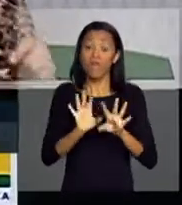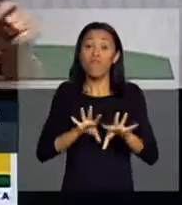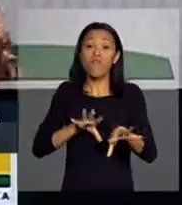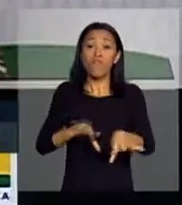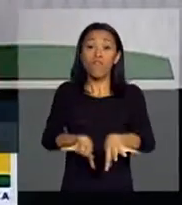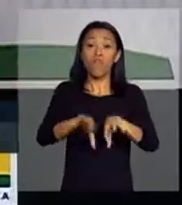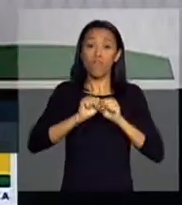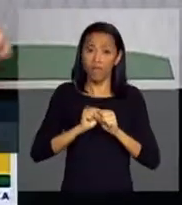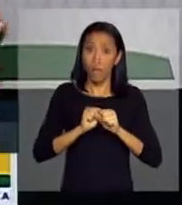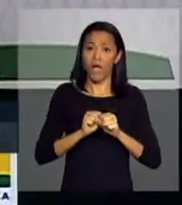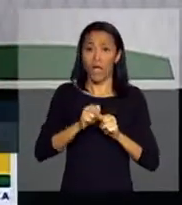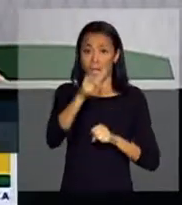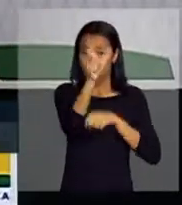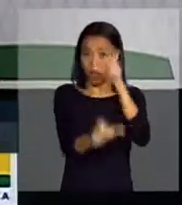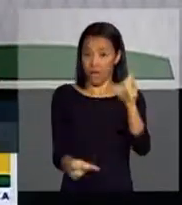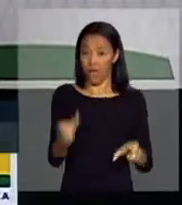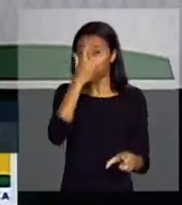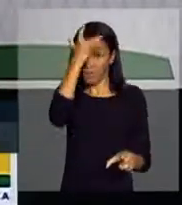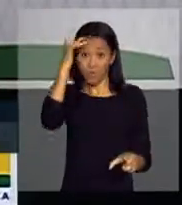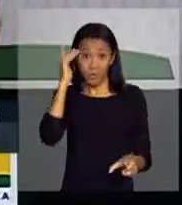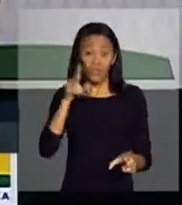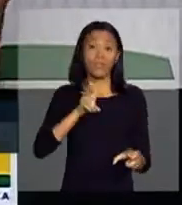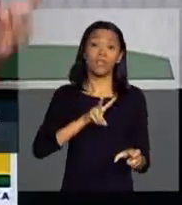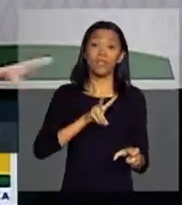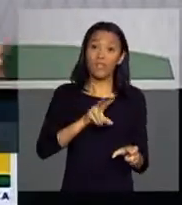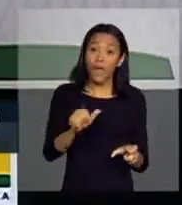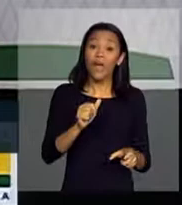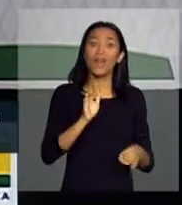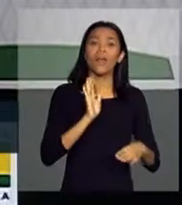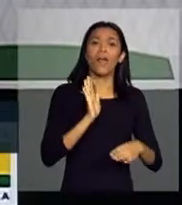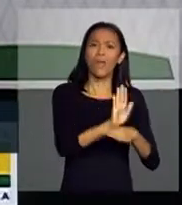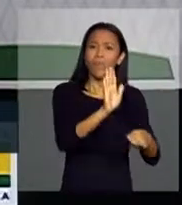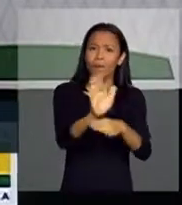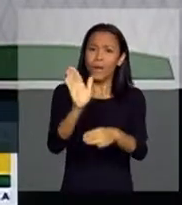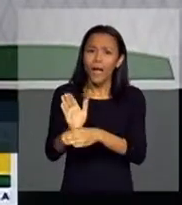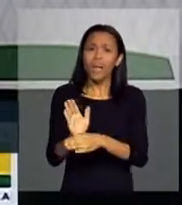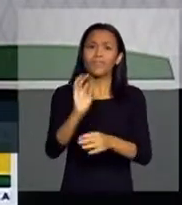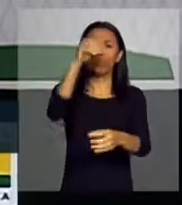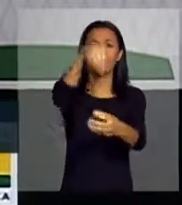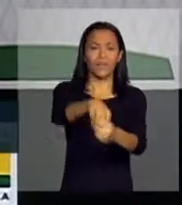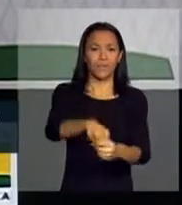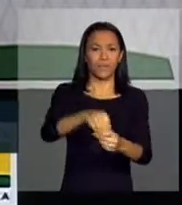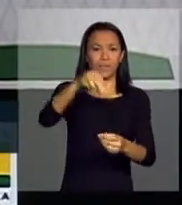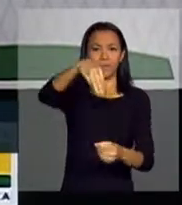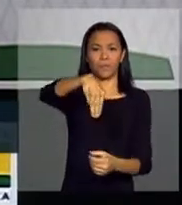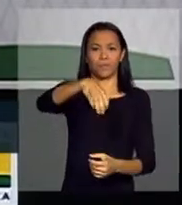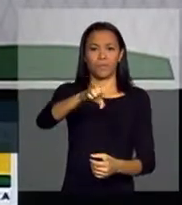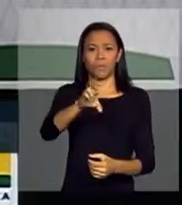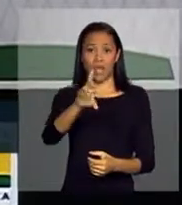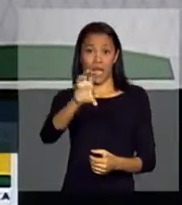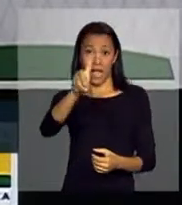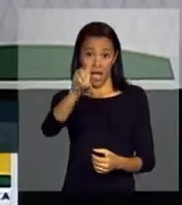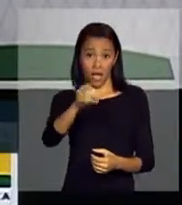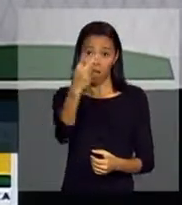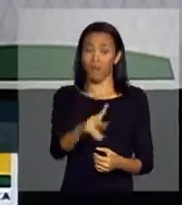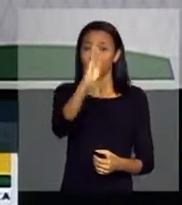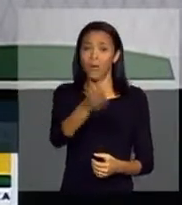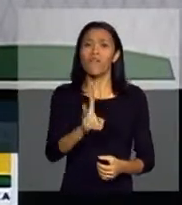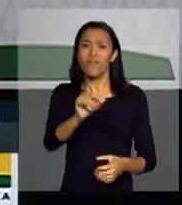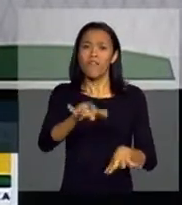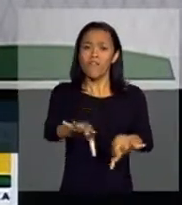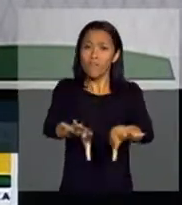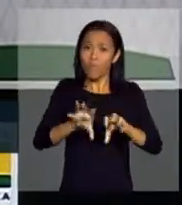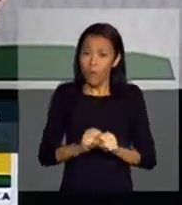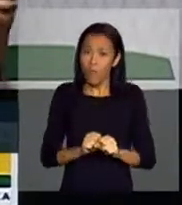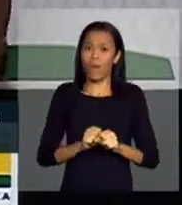o grande mercado de trabalho brasileiro vai formar uma próxima geração